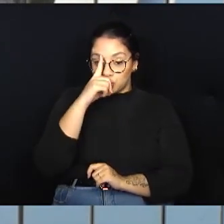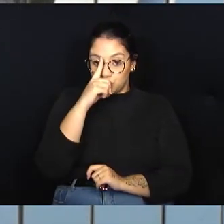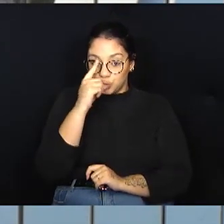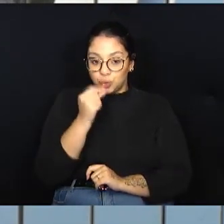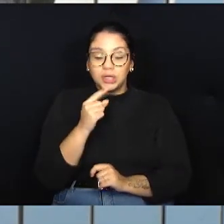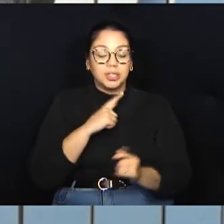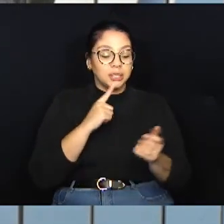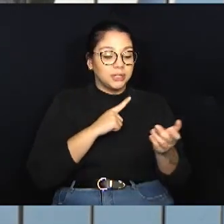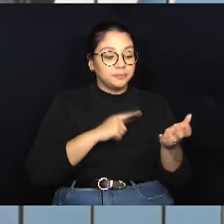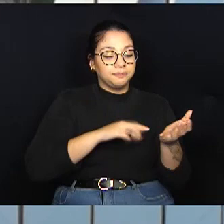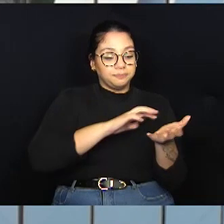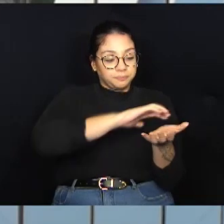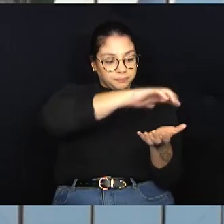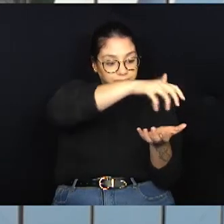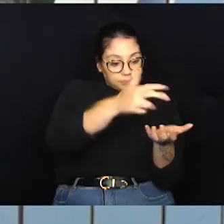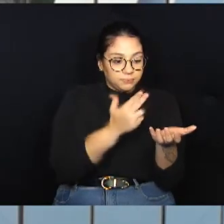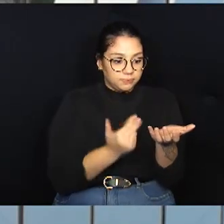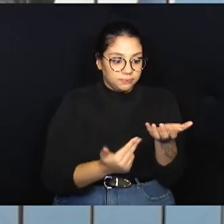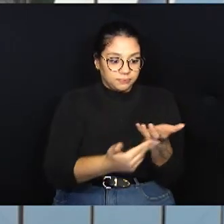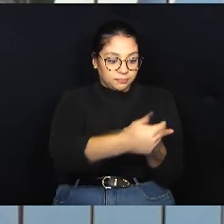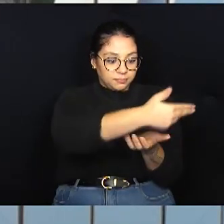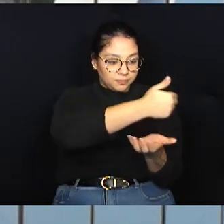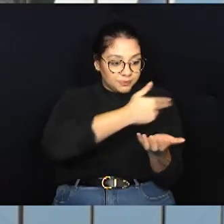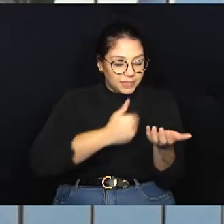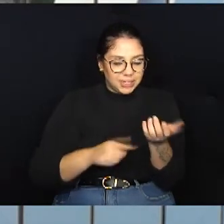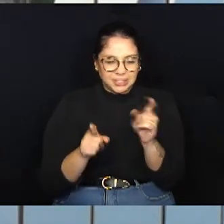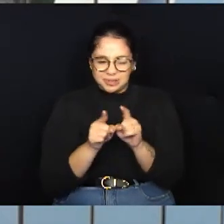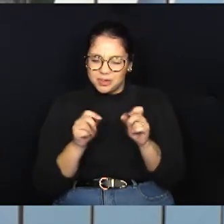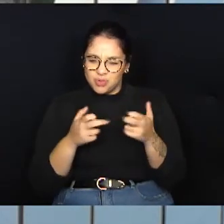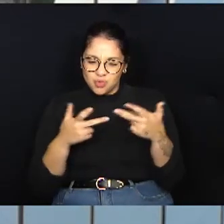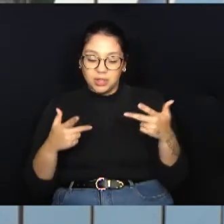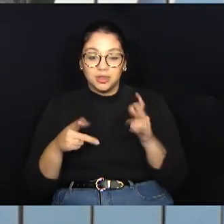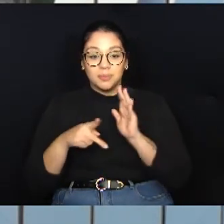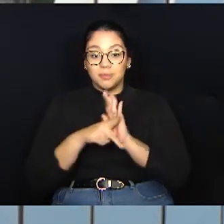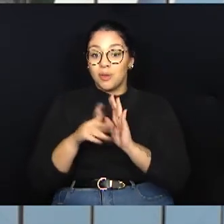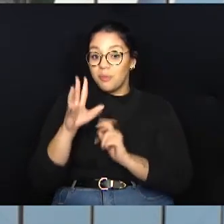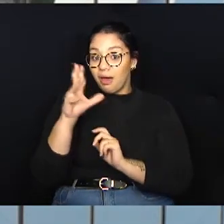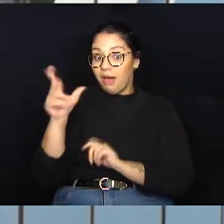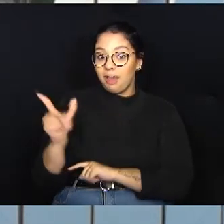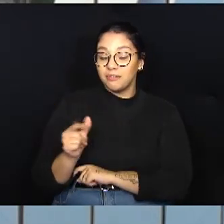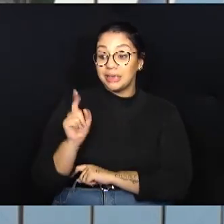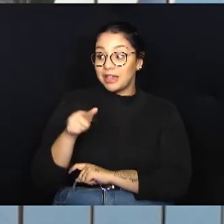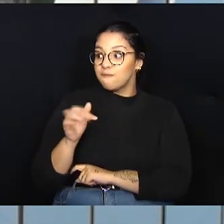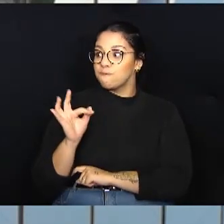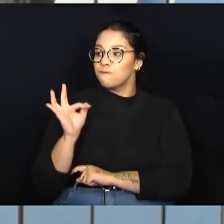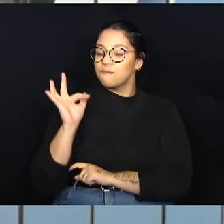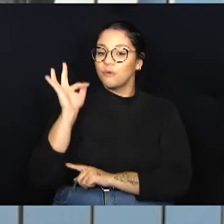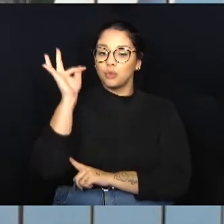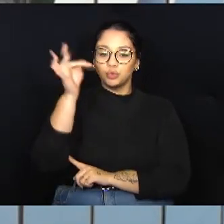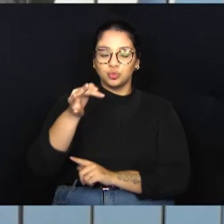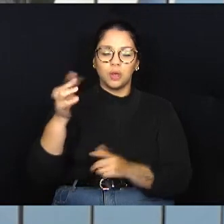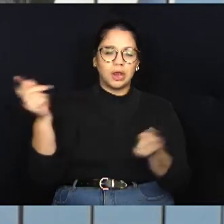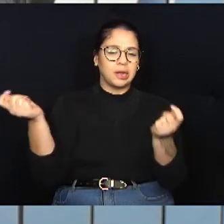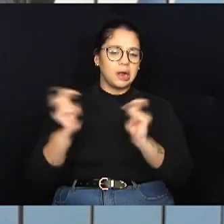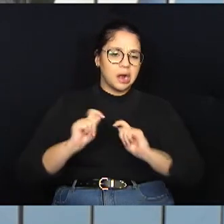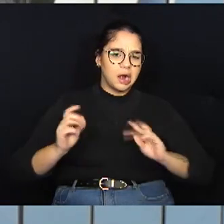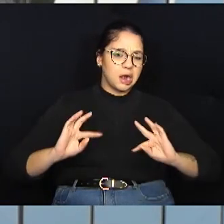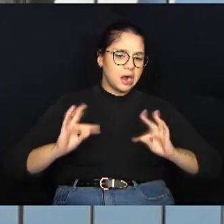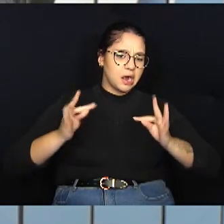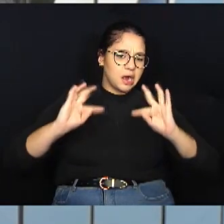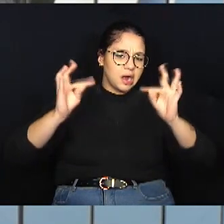muito linda, mostrando uma África pujante, futurista, que tem uma capacidade científica, tem